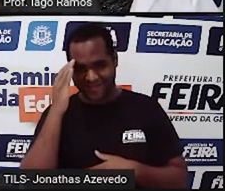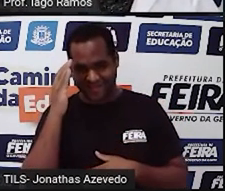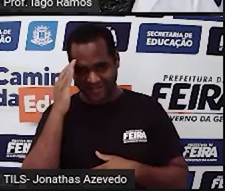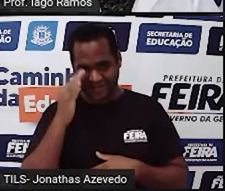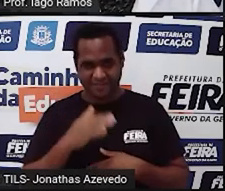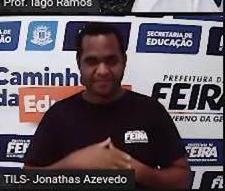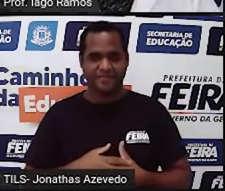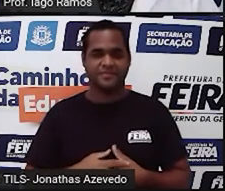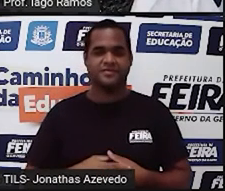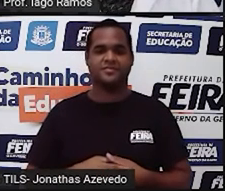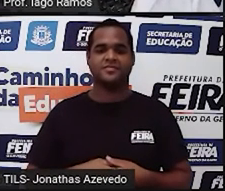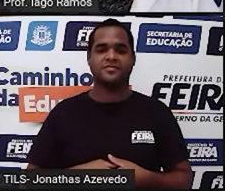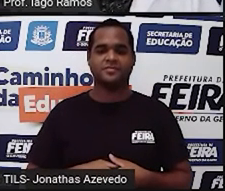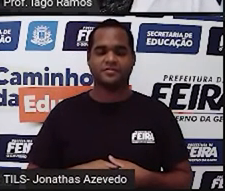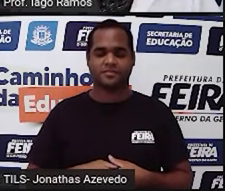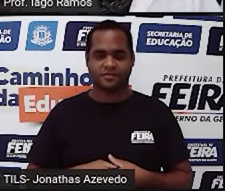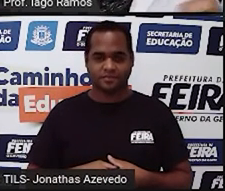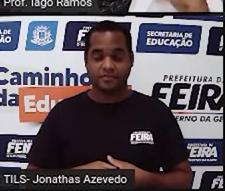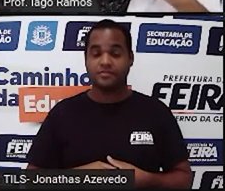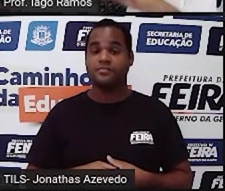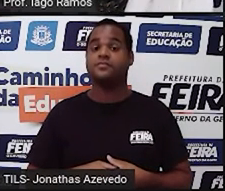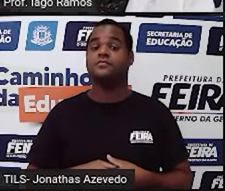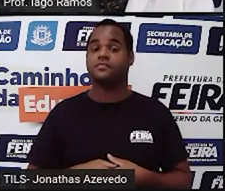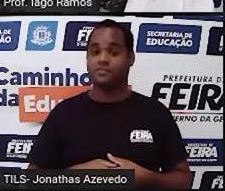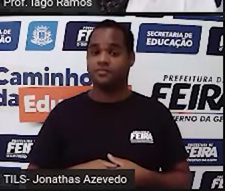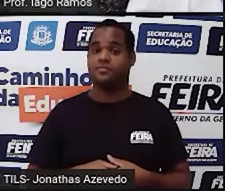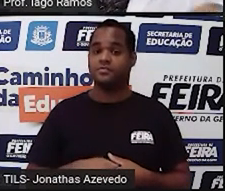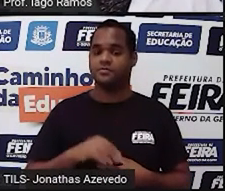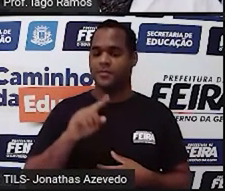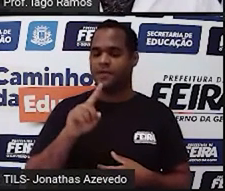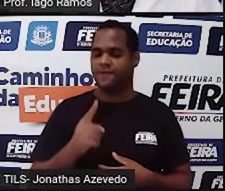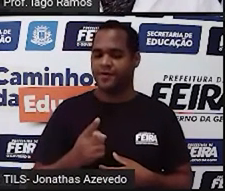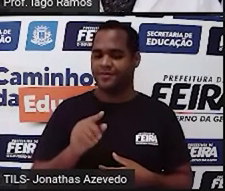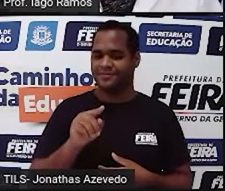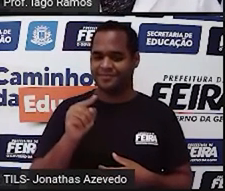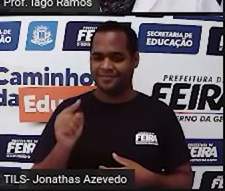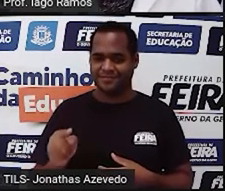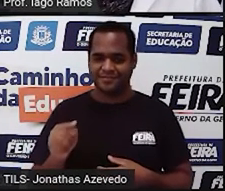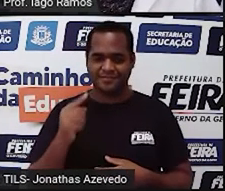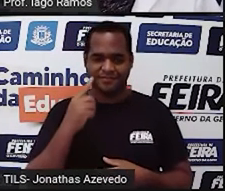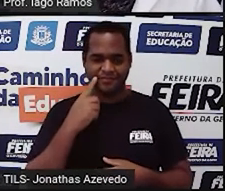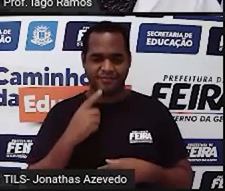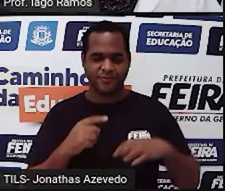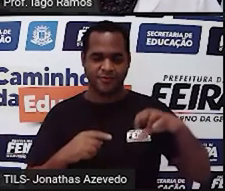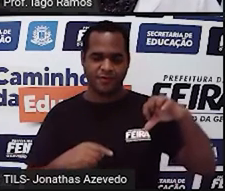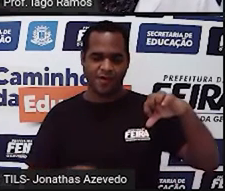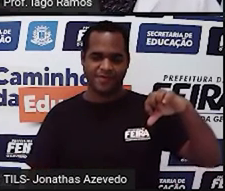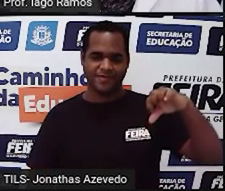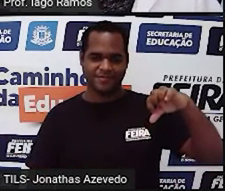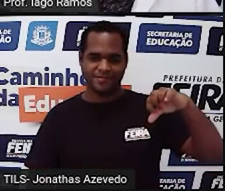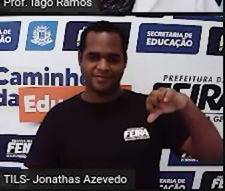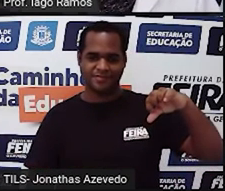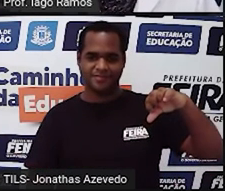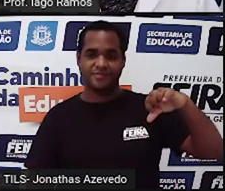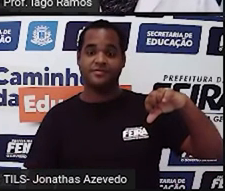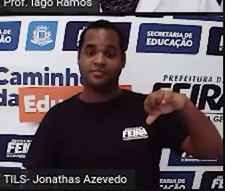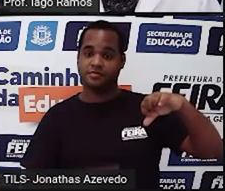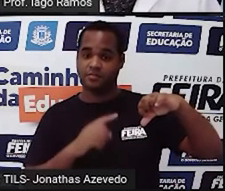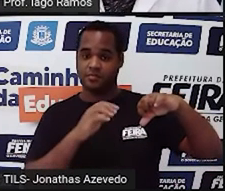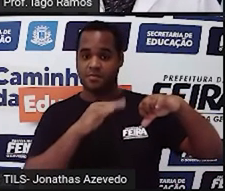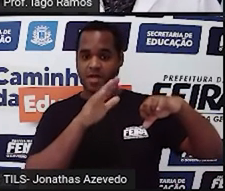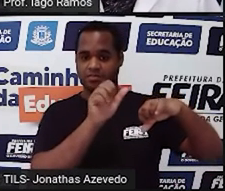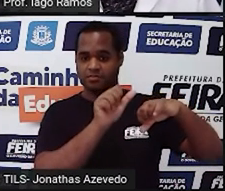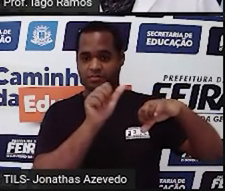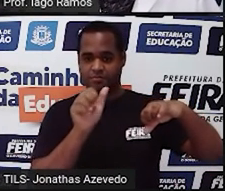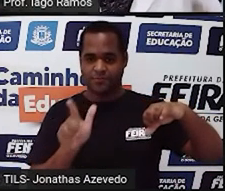certo bom então atrás da vírgula no 5,9 a gente tem 19 que é